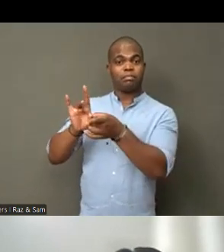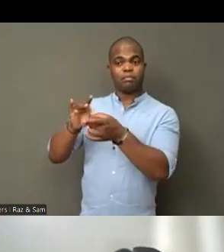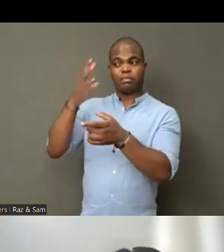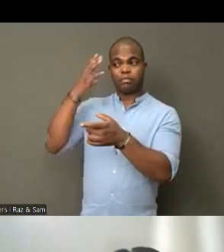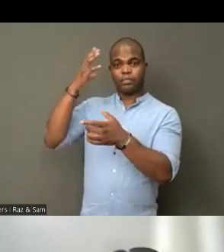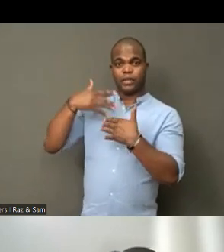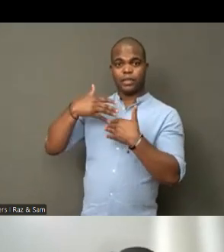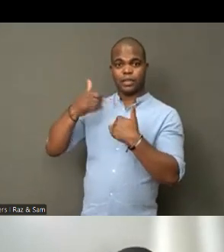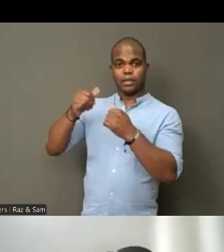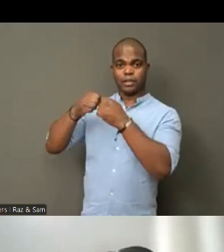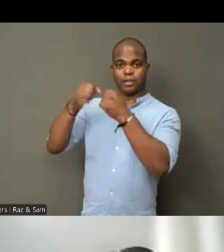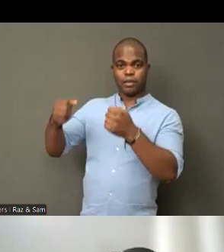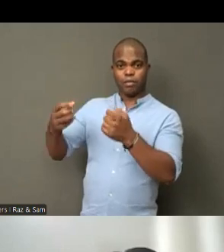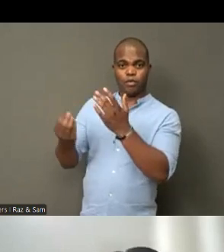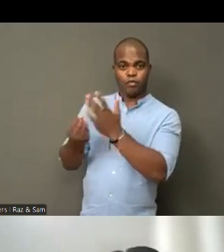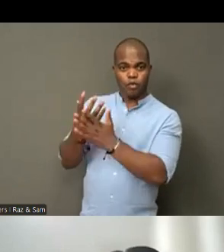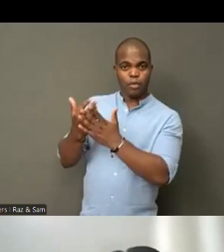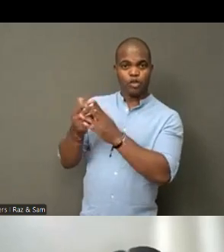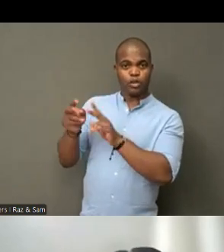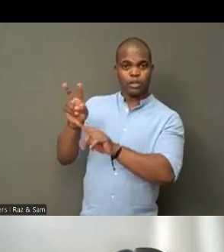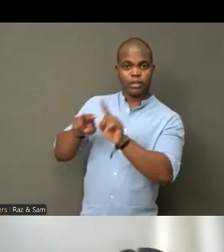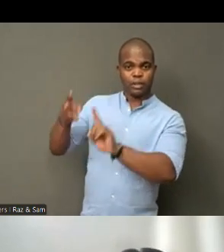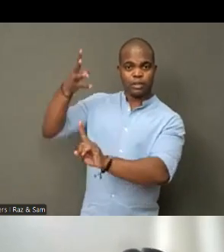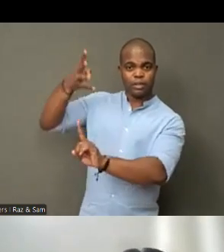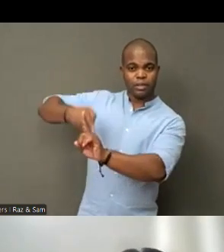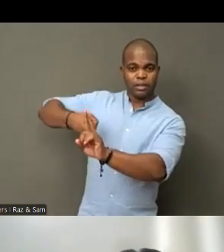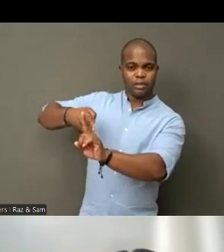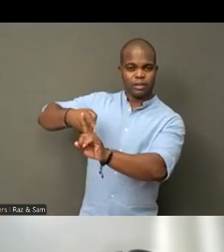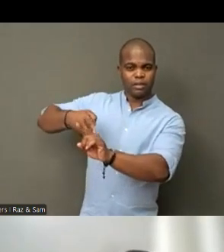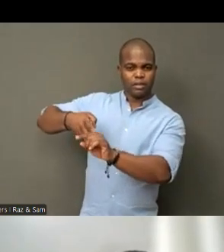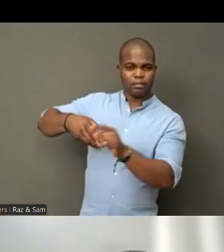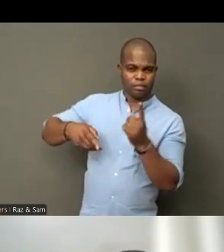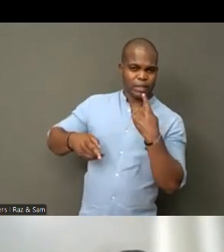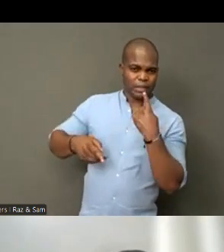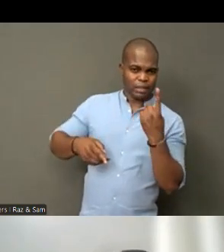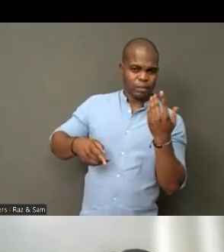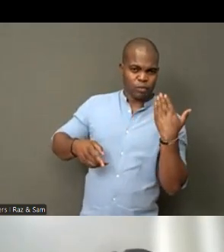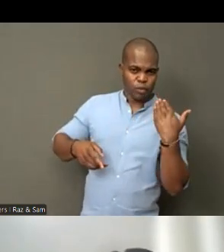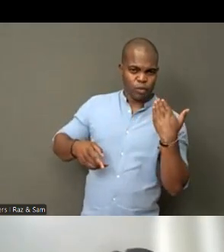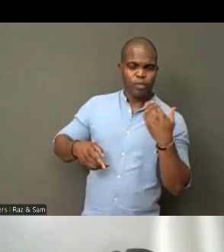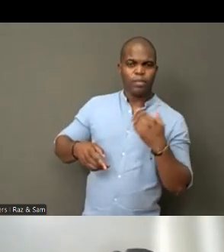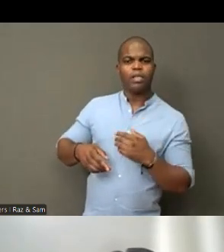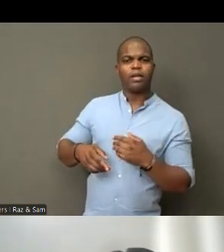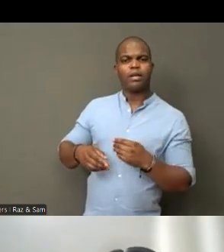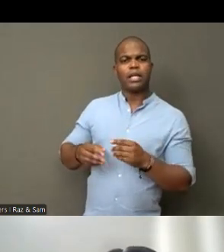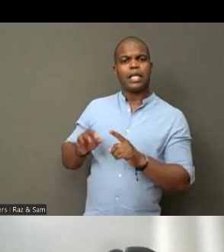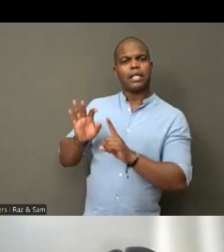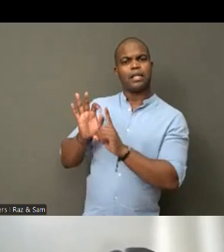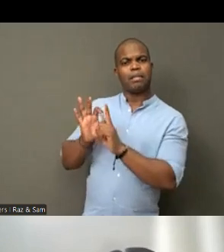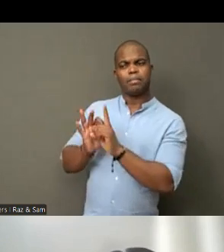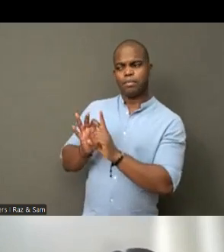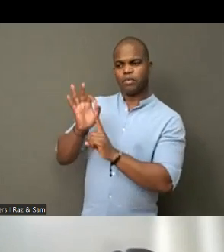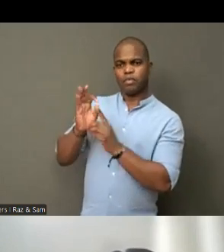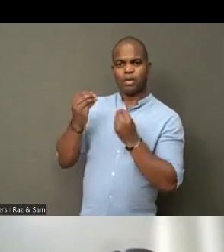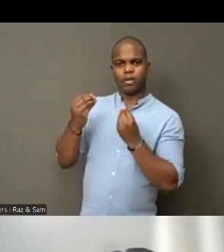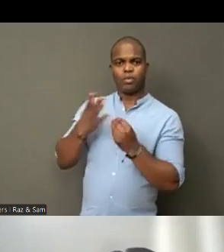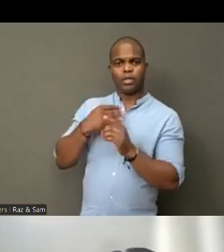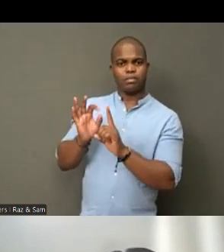sistemas de vigilância, sistemas de informação para vigilância. Então, estão realmente melhorando a forma que os grupos diferentes dentro